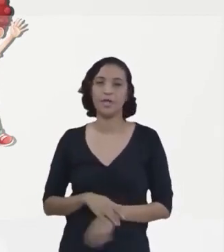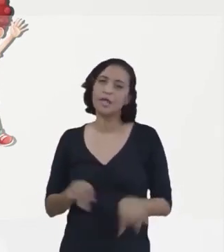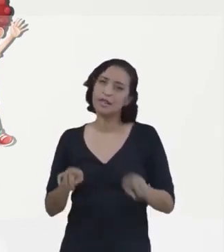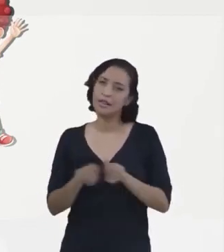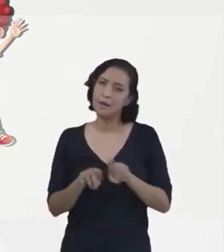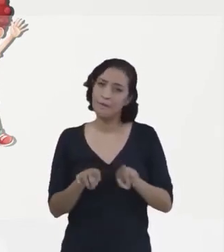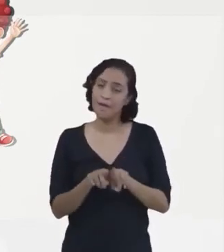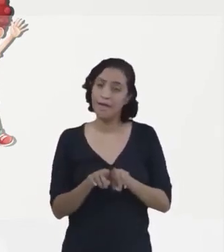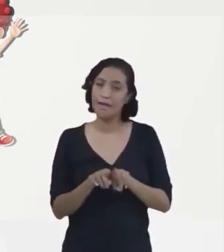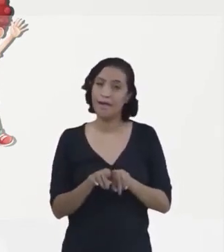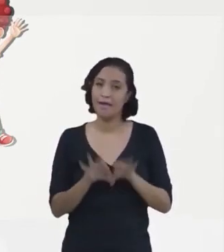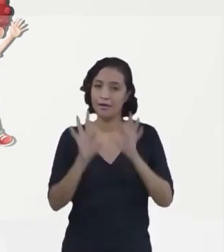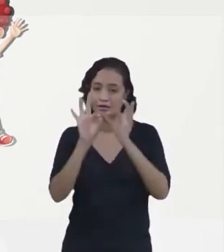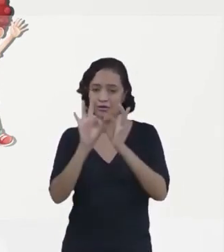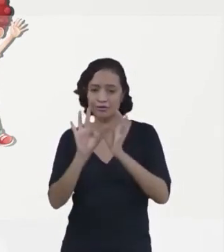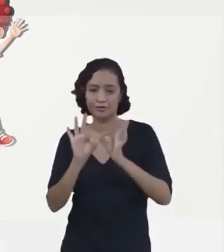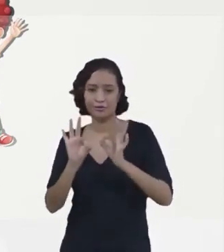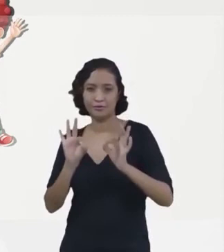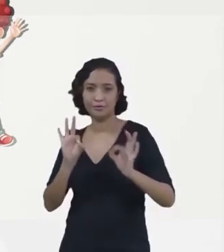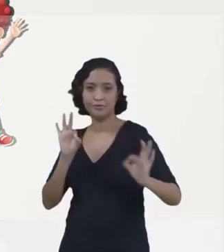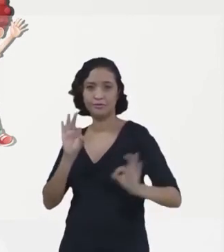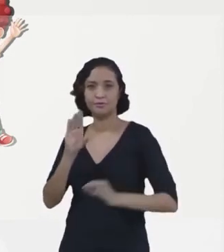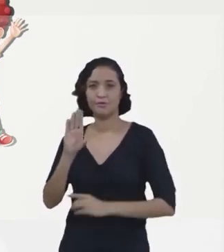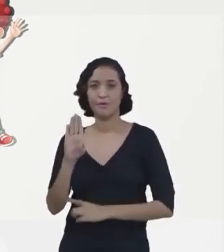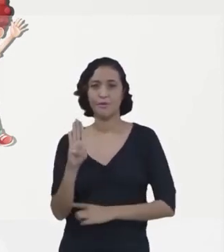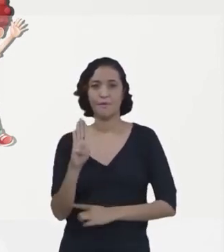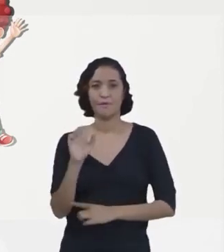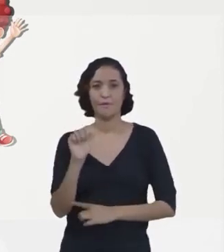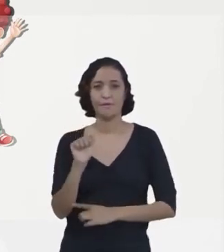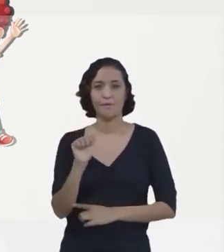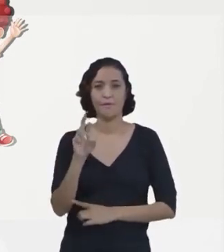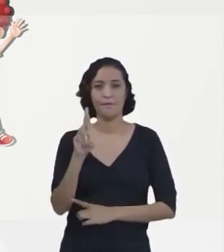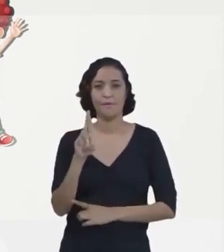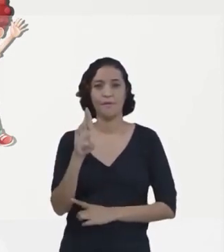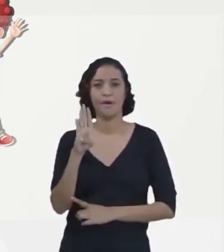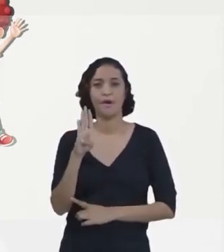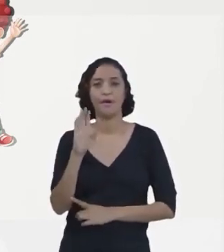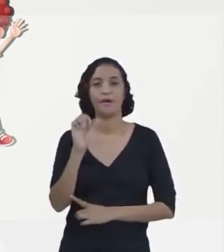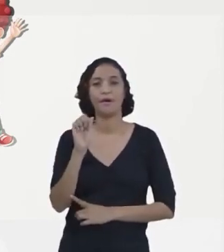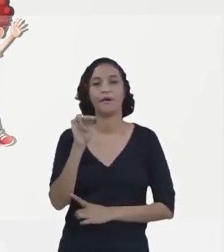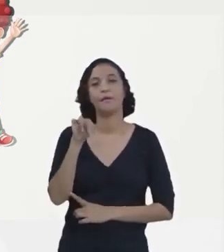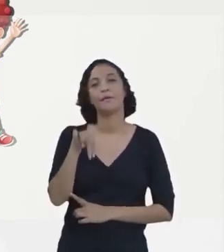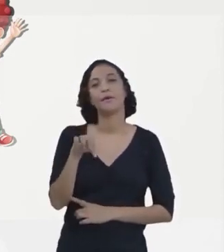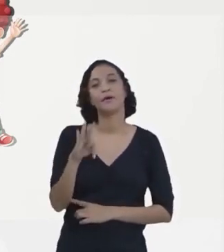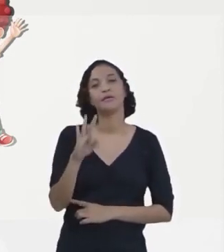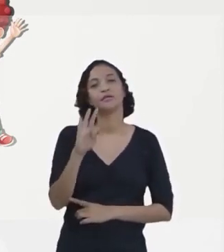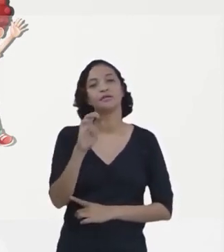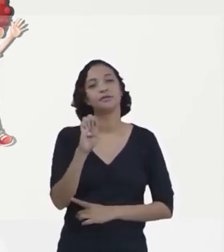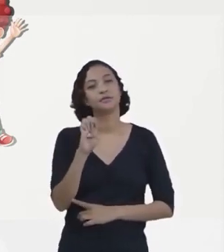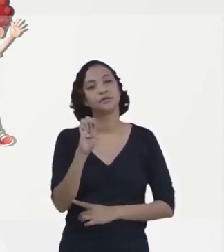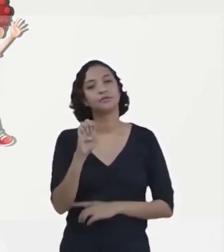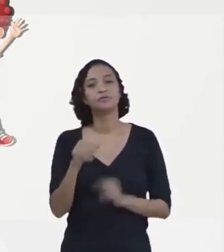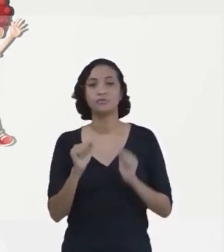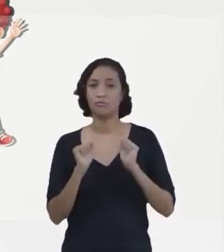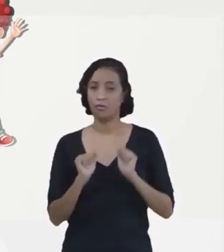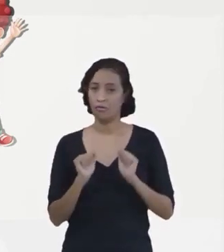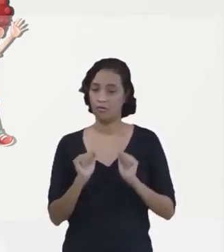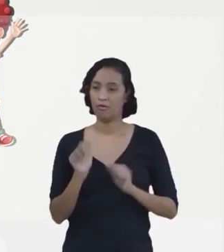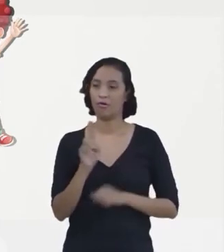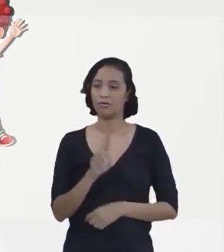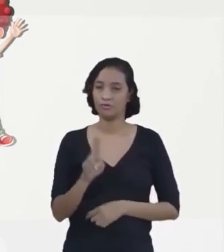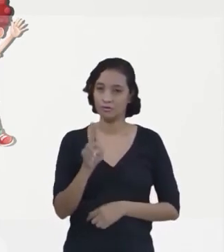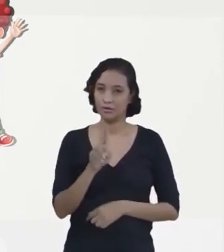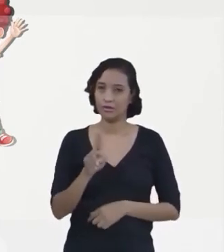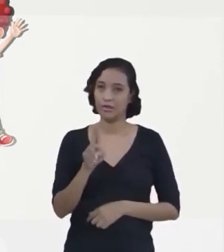barbante, crianças. Pode utilizar barbantes. Observa que aqui é uma régua, mas eu posso usar uma fita e medir a